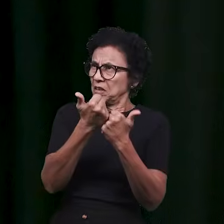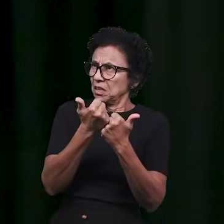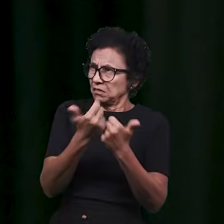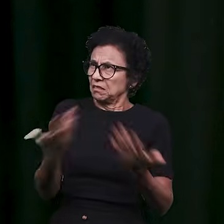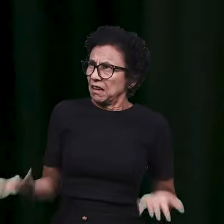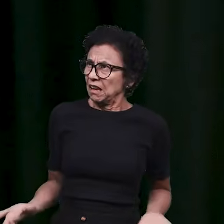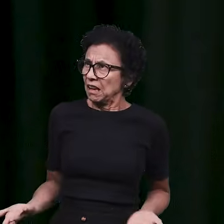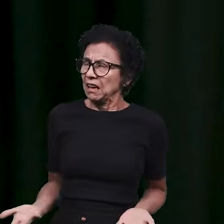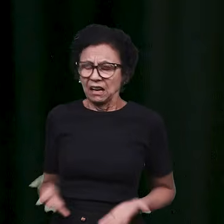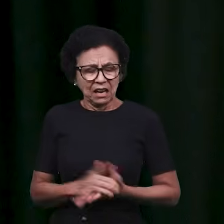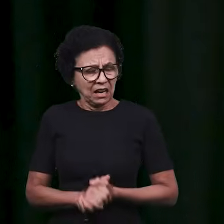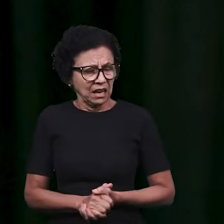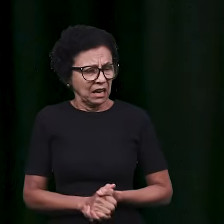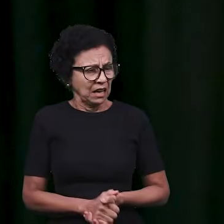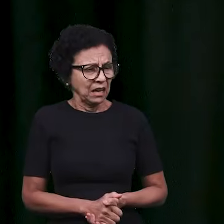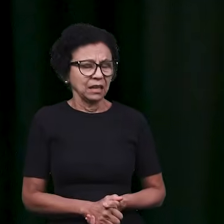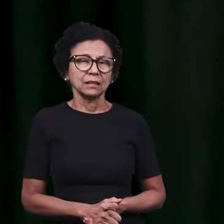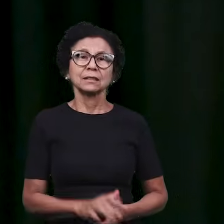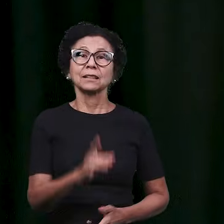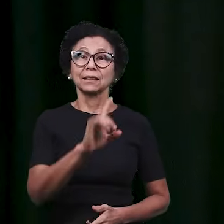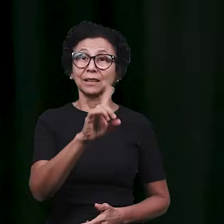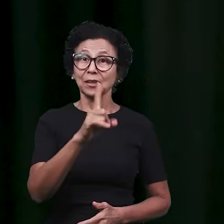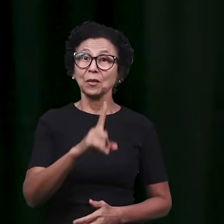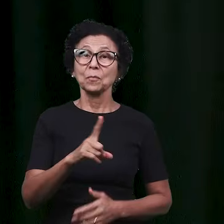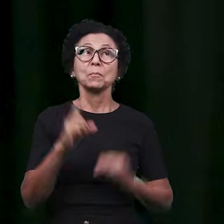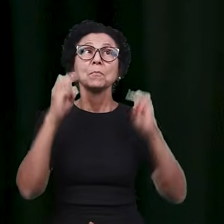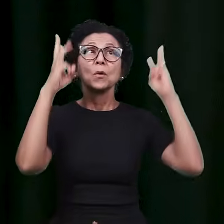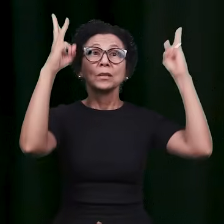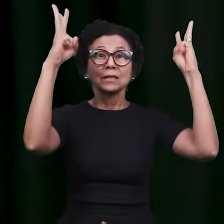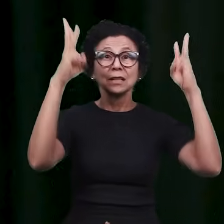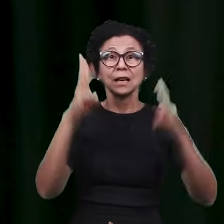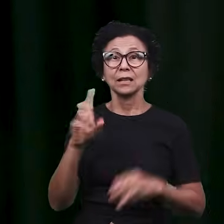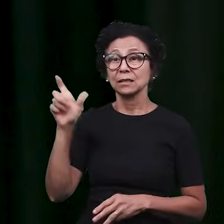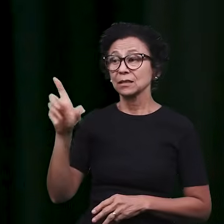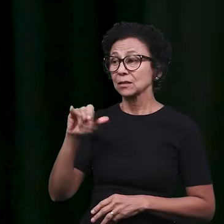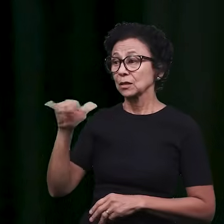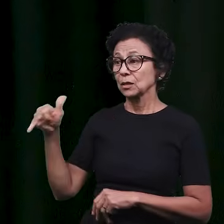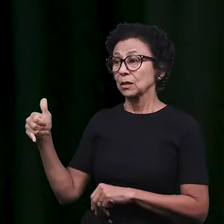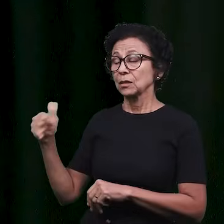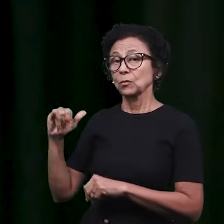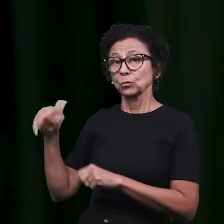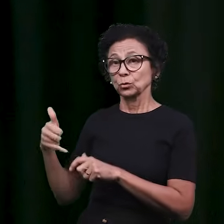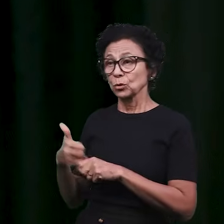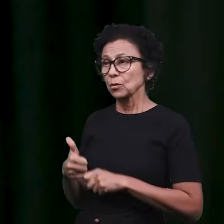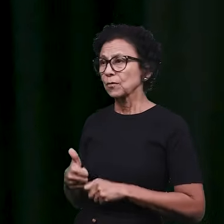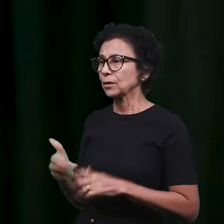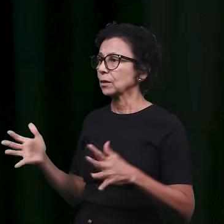aqui é Moisés dando uma palavra de ânimo para Josué. Uma palavra... E a palavra